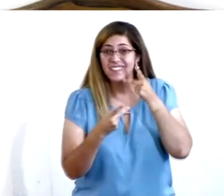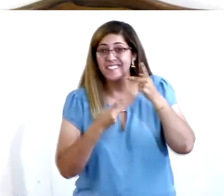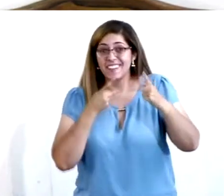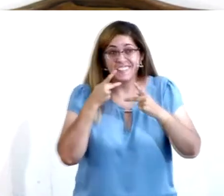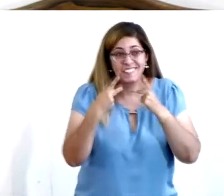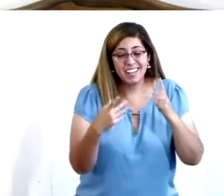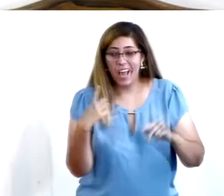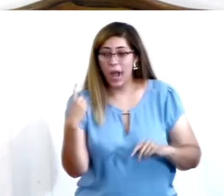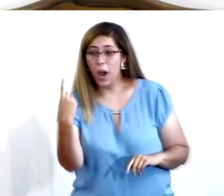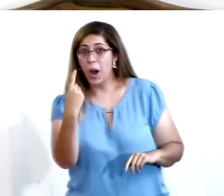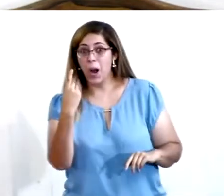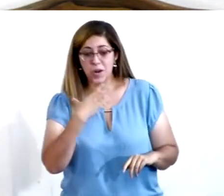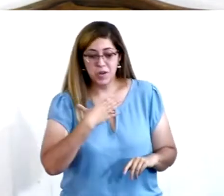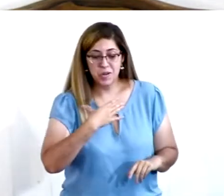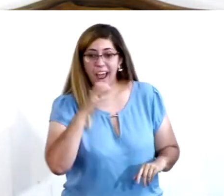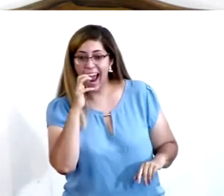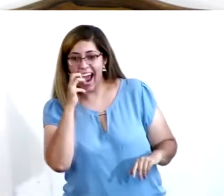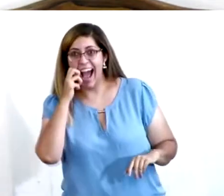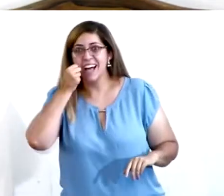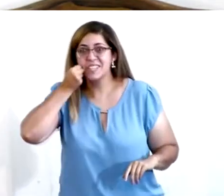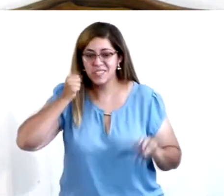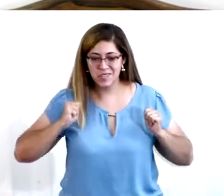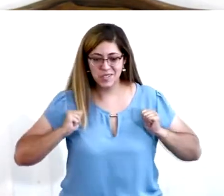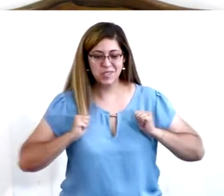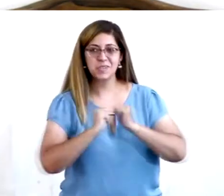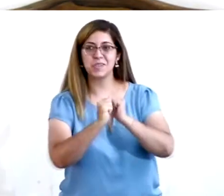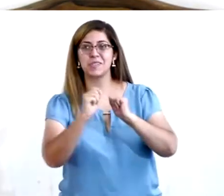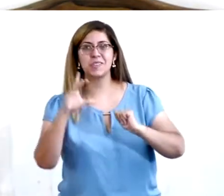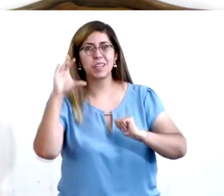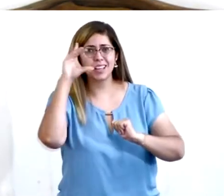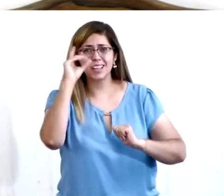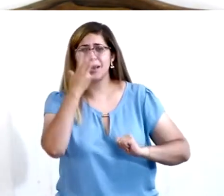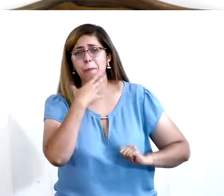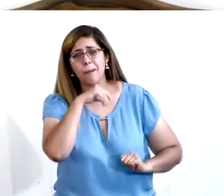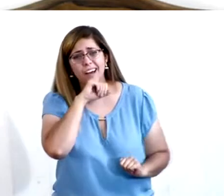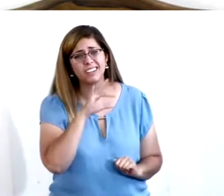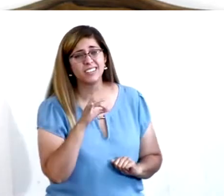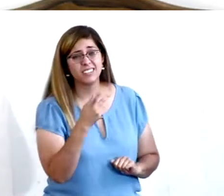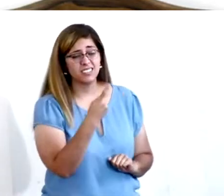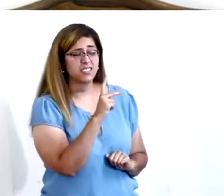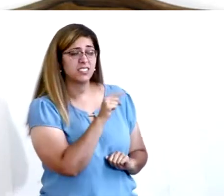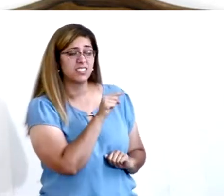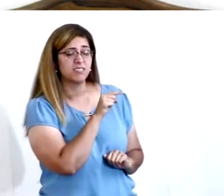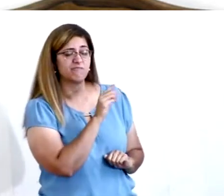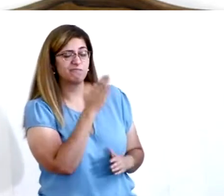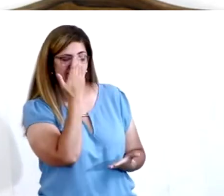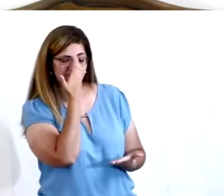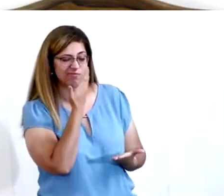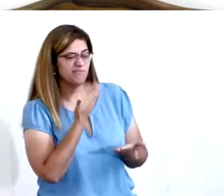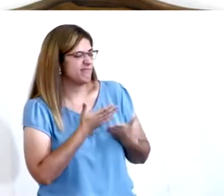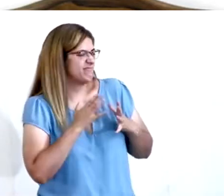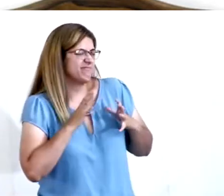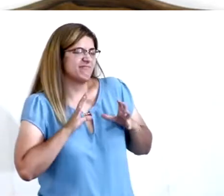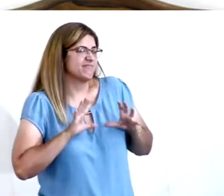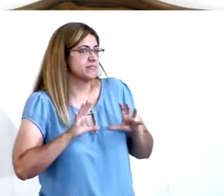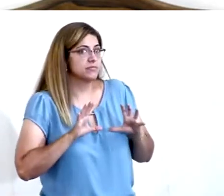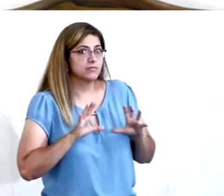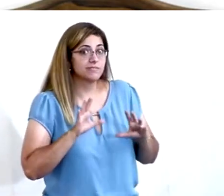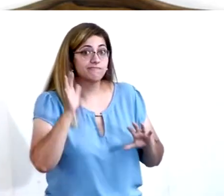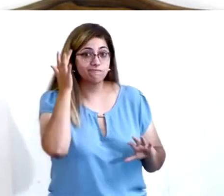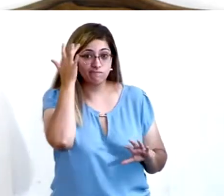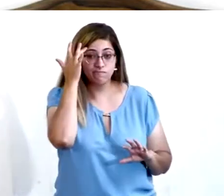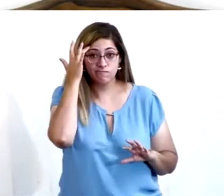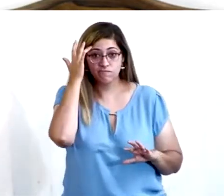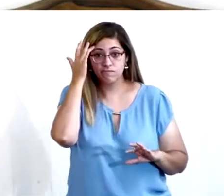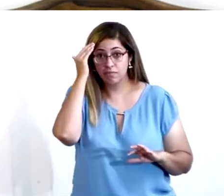do Pai que incluiu você, e por isso você tem vida eterna, se você não crê na vida eterna. Por isso eu gostaria muito que